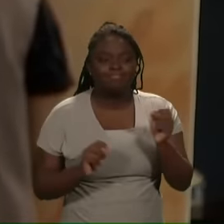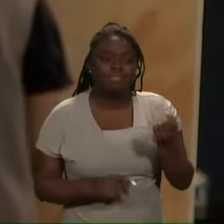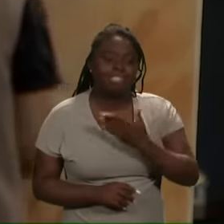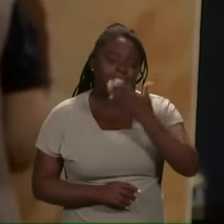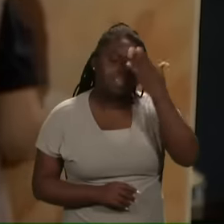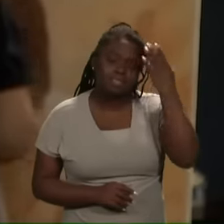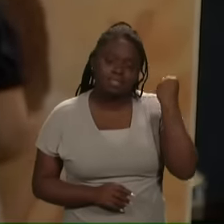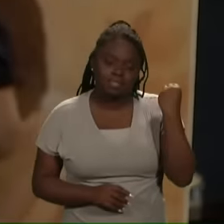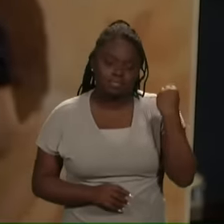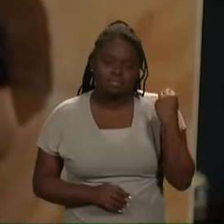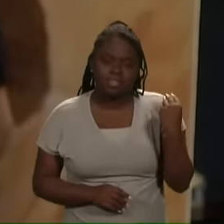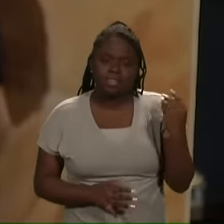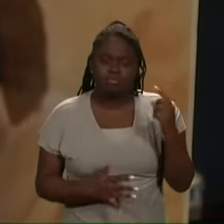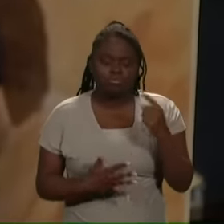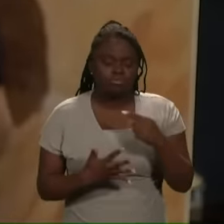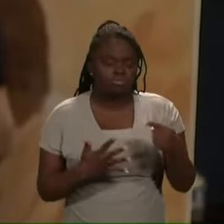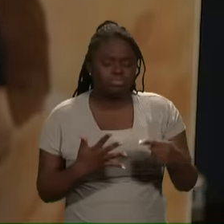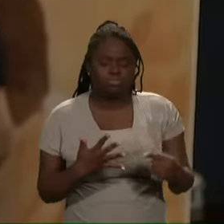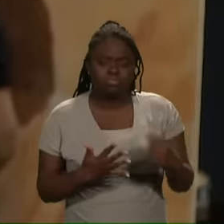esquecer.